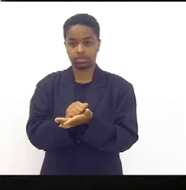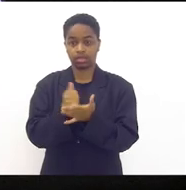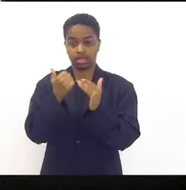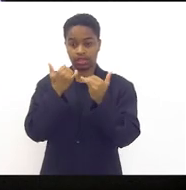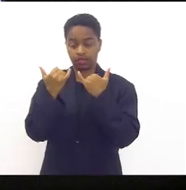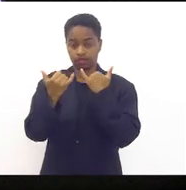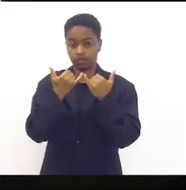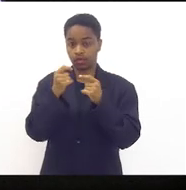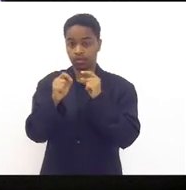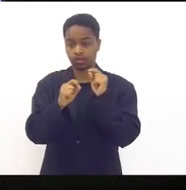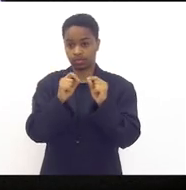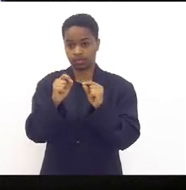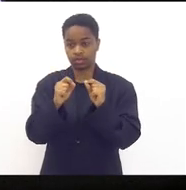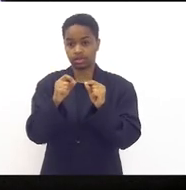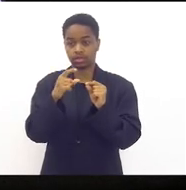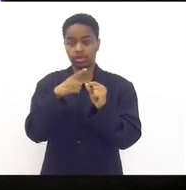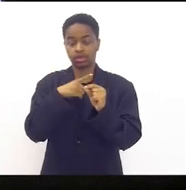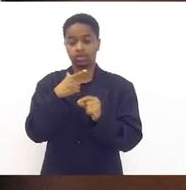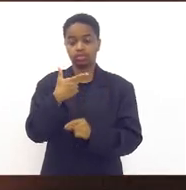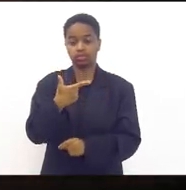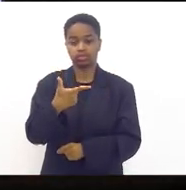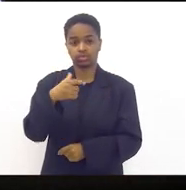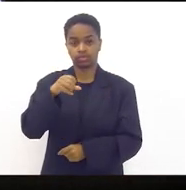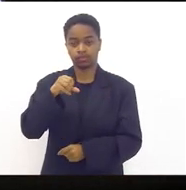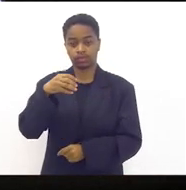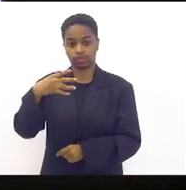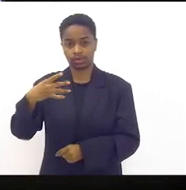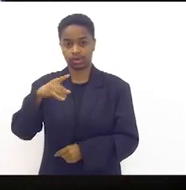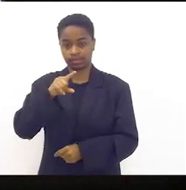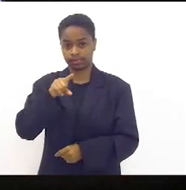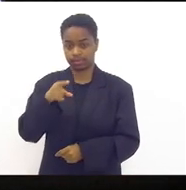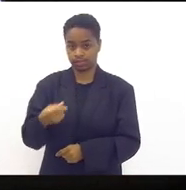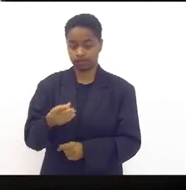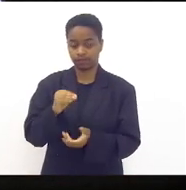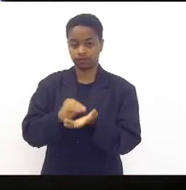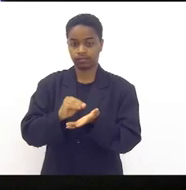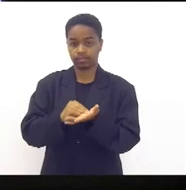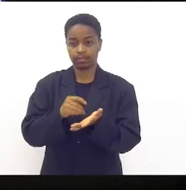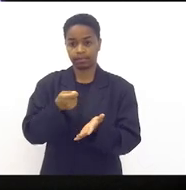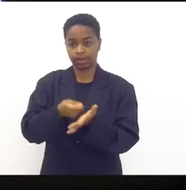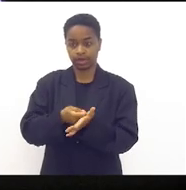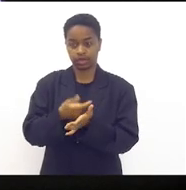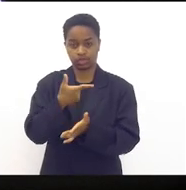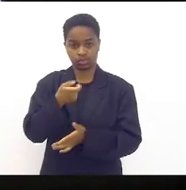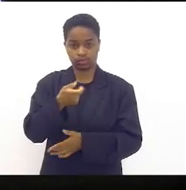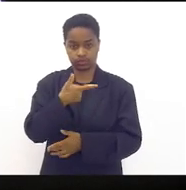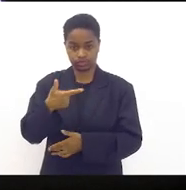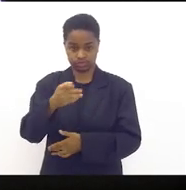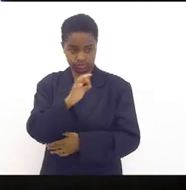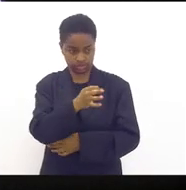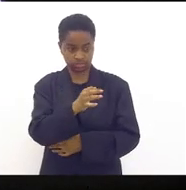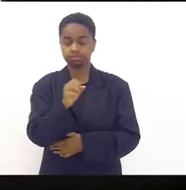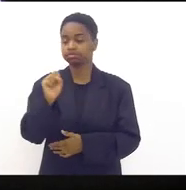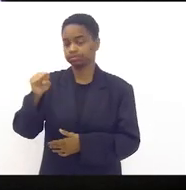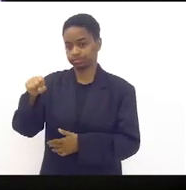informação aqui é que só tem 294 mil de resto a pagar de 2022, é isso? Exatamente. Então, assim,